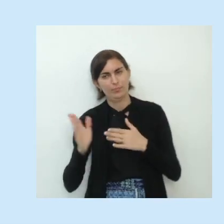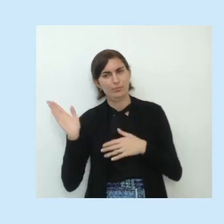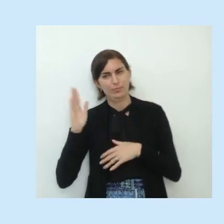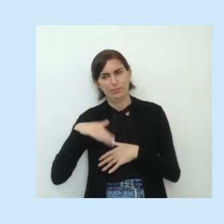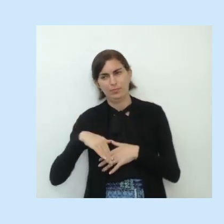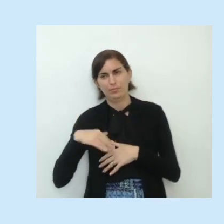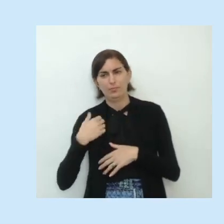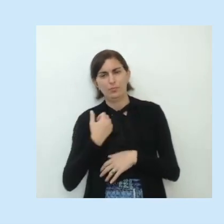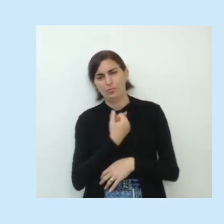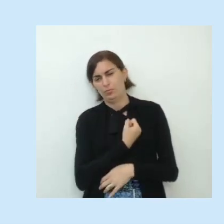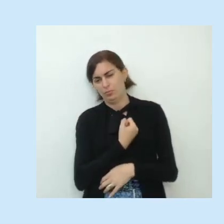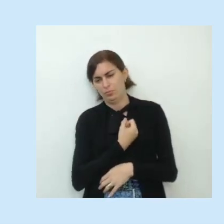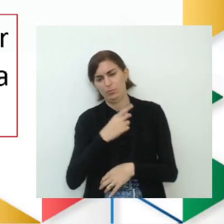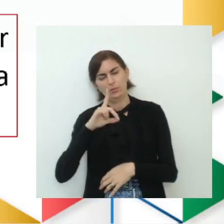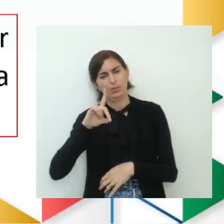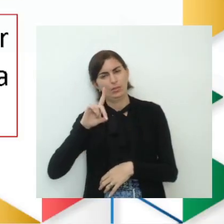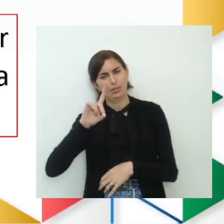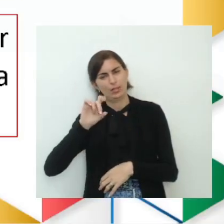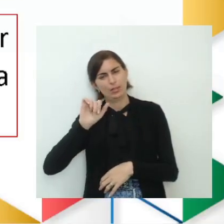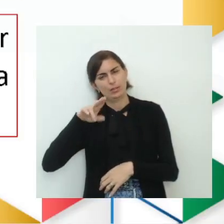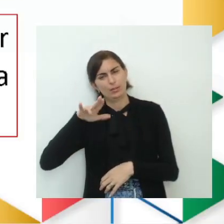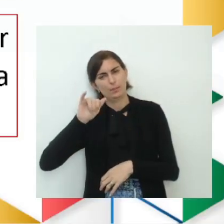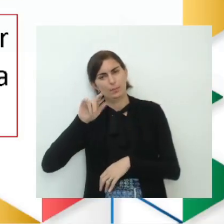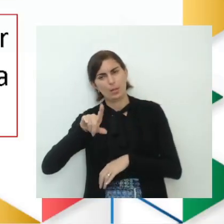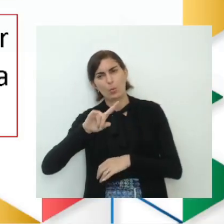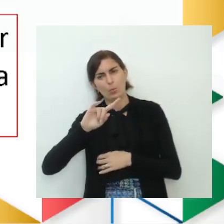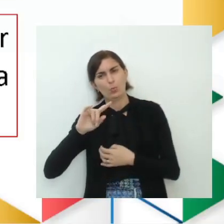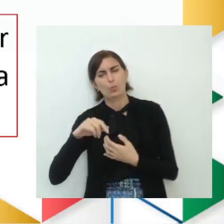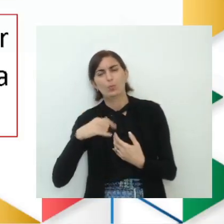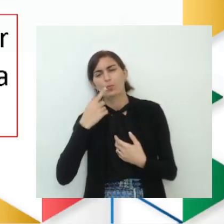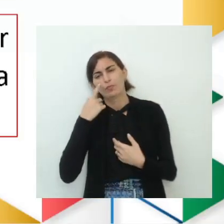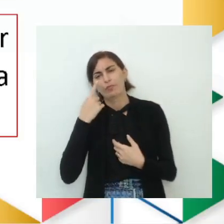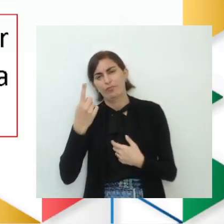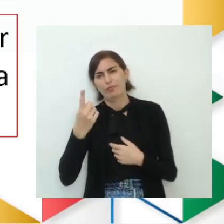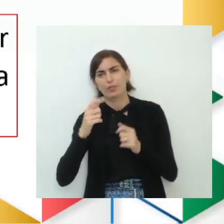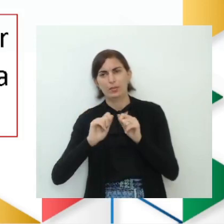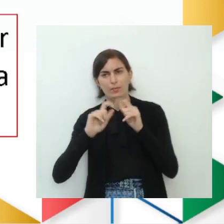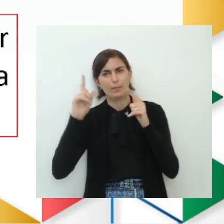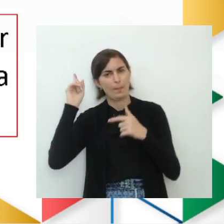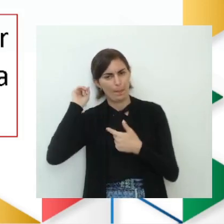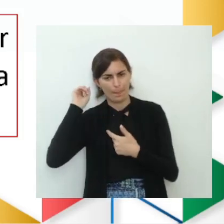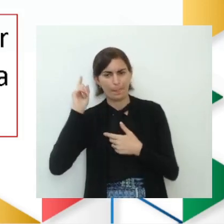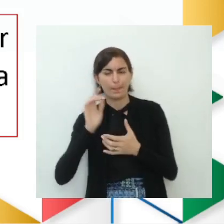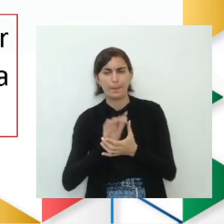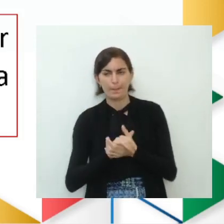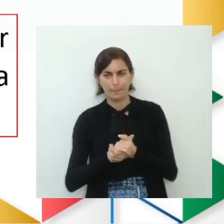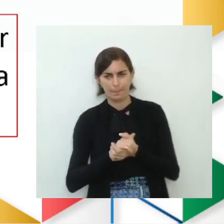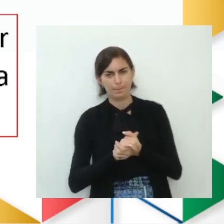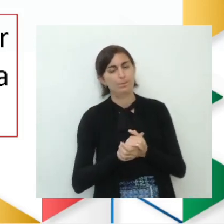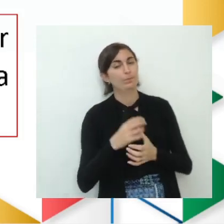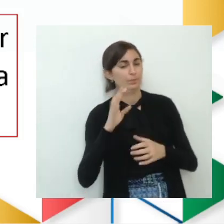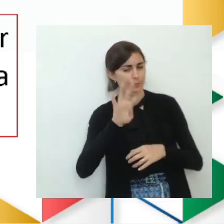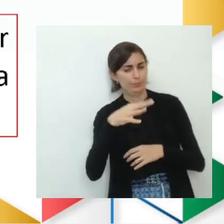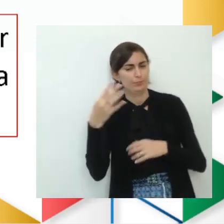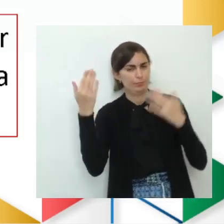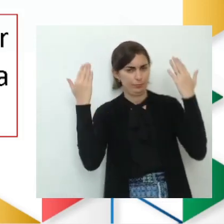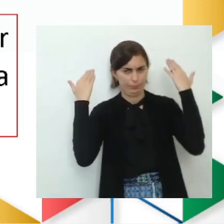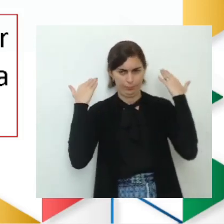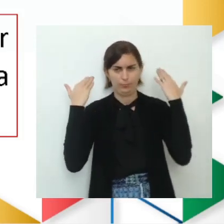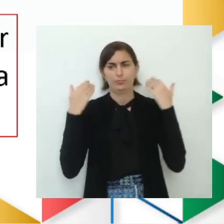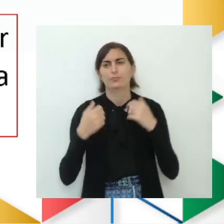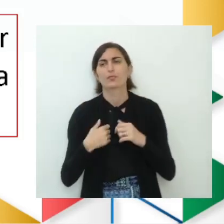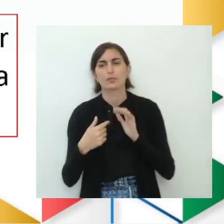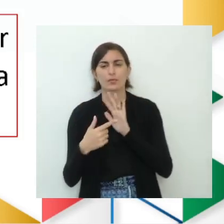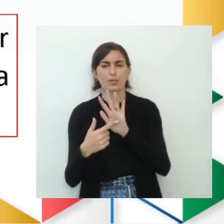então. Números decimais, eu já vou trazer para vocês uma questão sobre o número decimal, tá? O gráfico a